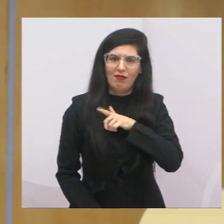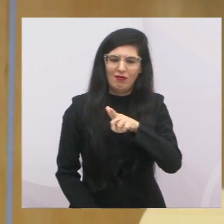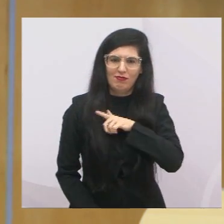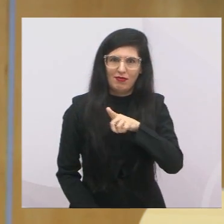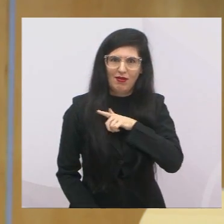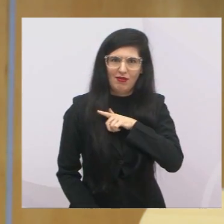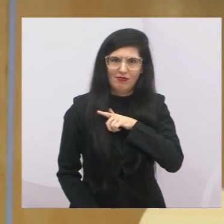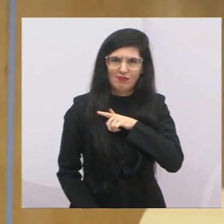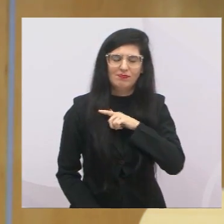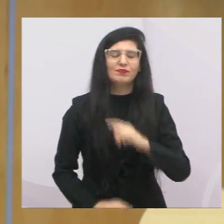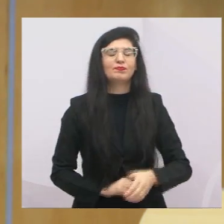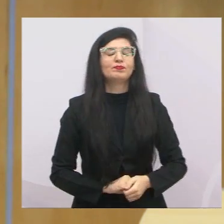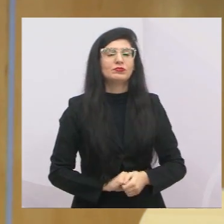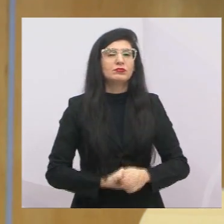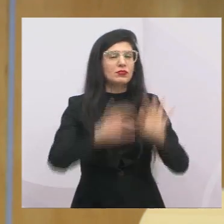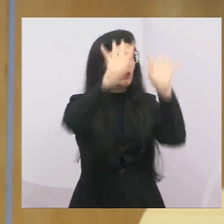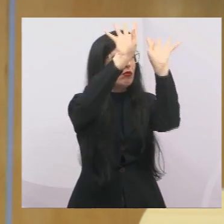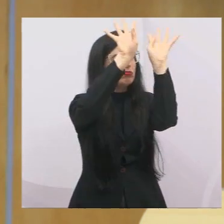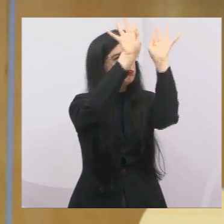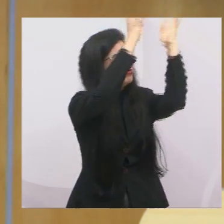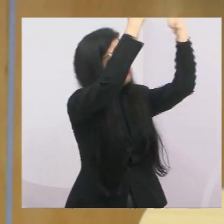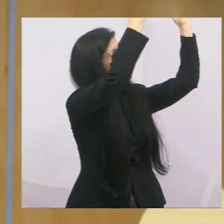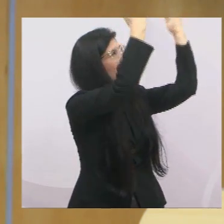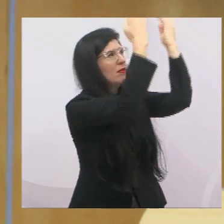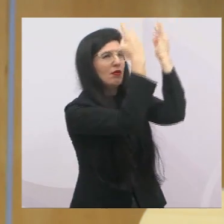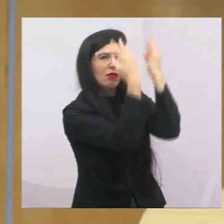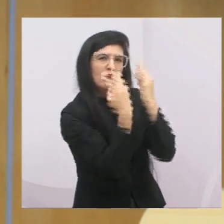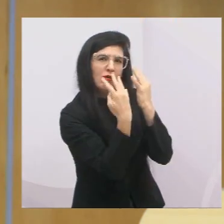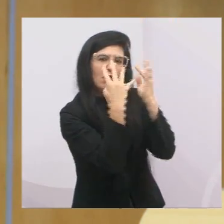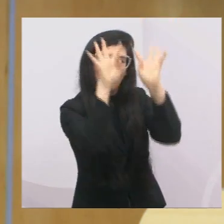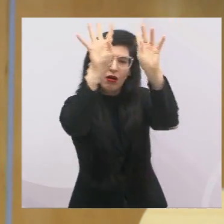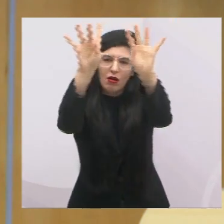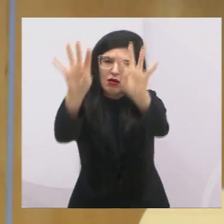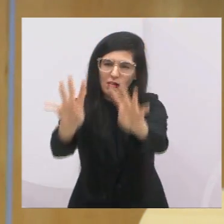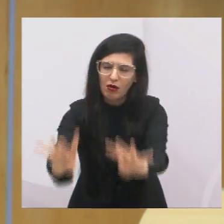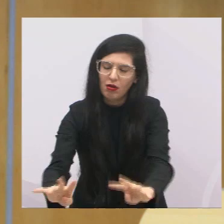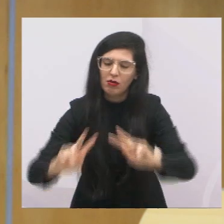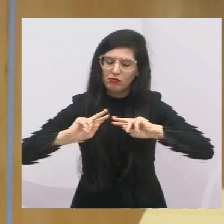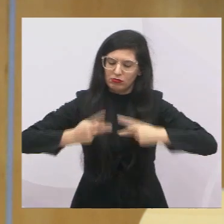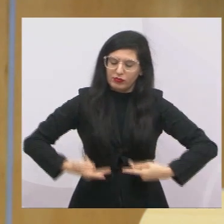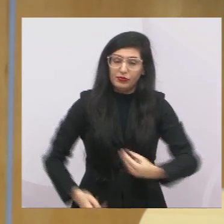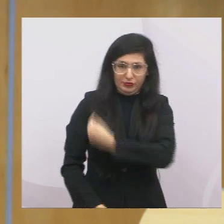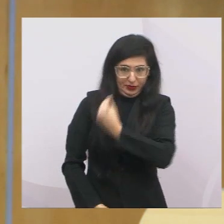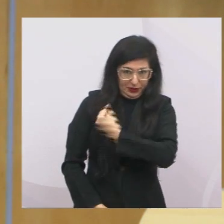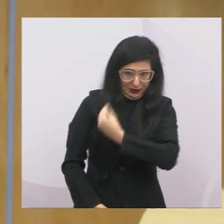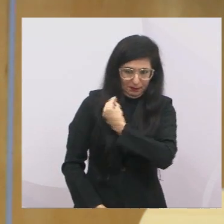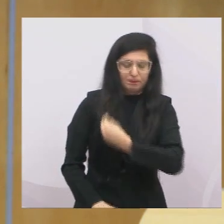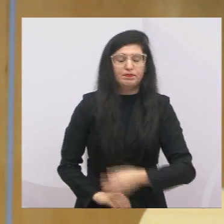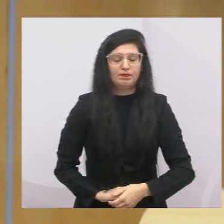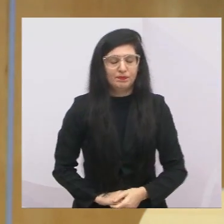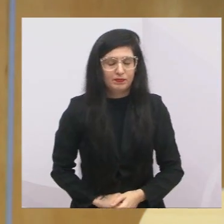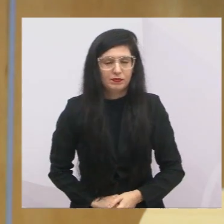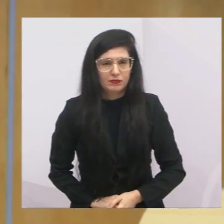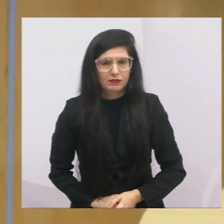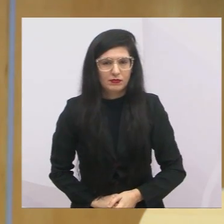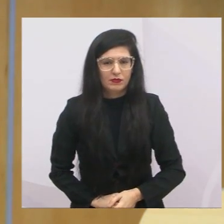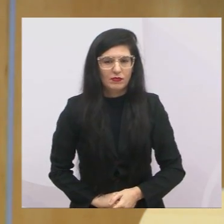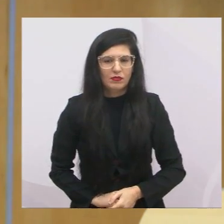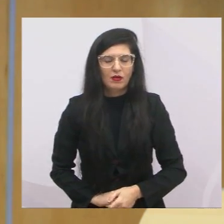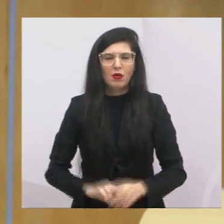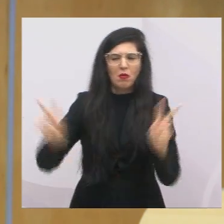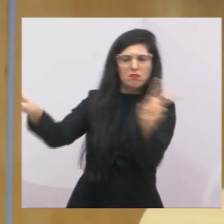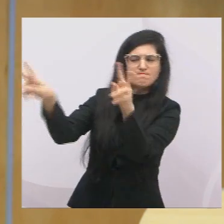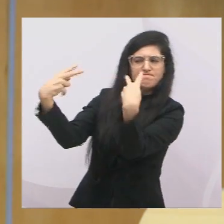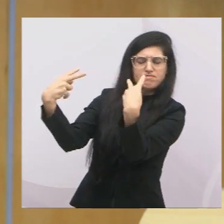dela, seguindo-lhe as pegadas, e que permanece em suas vidas, que olha pelas suas janelas,